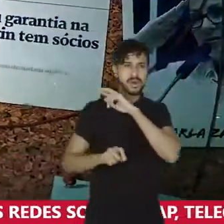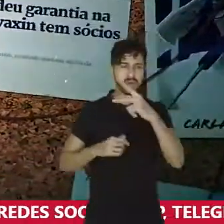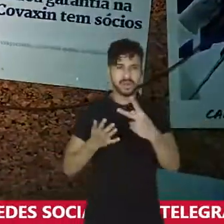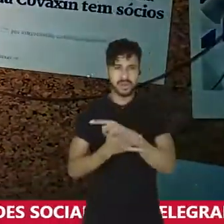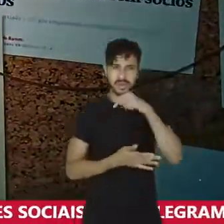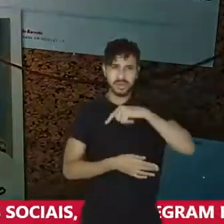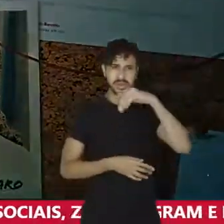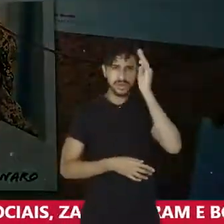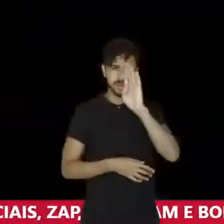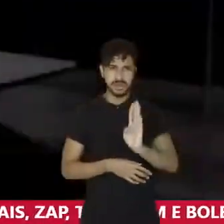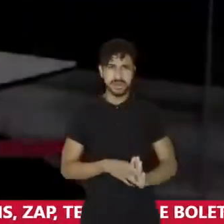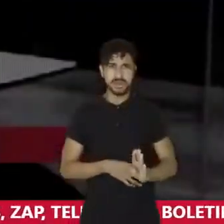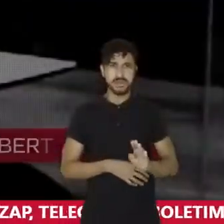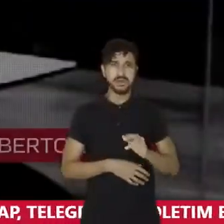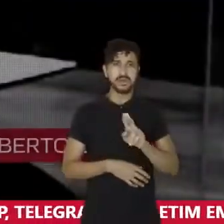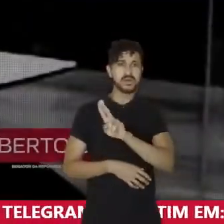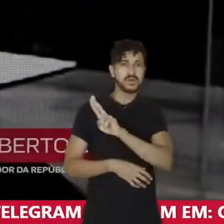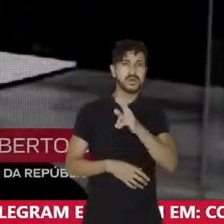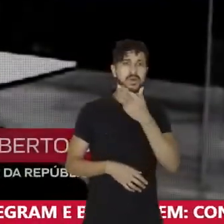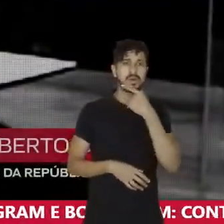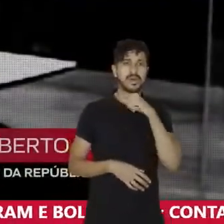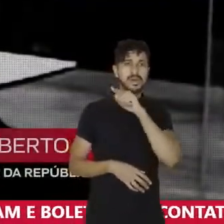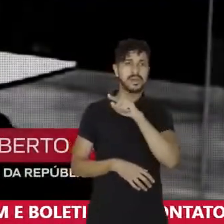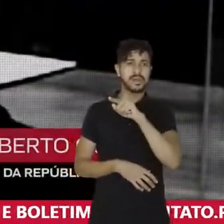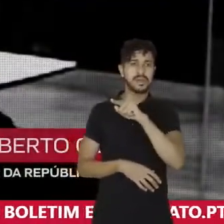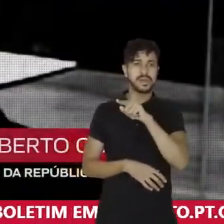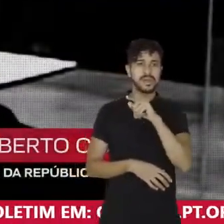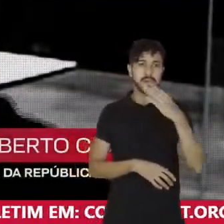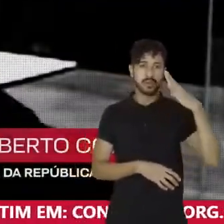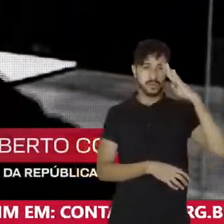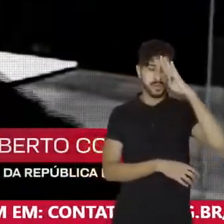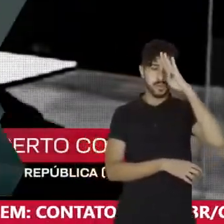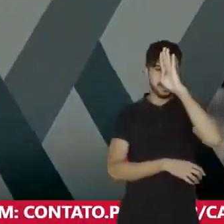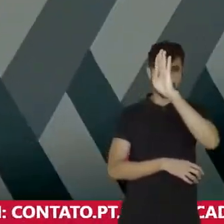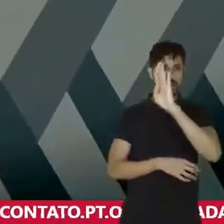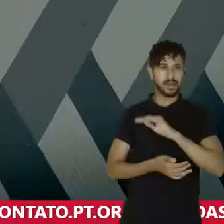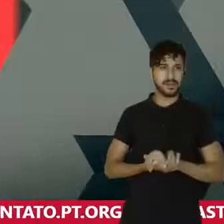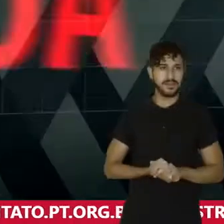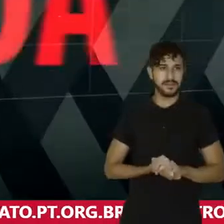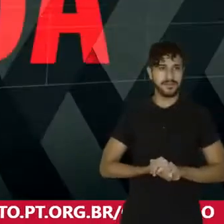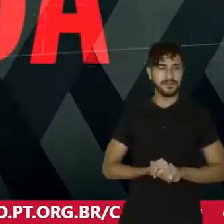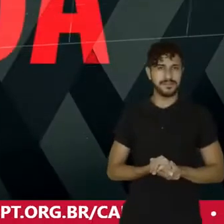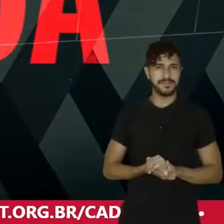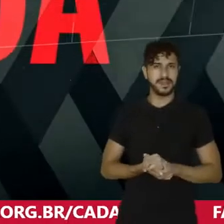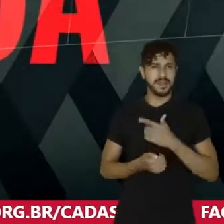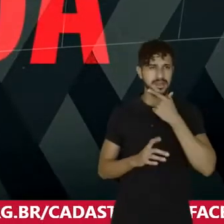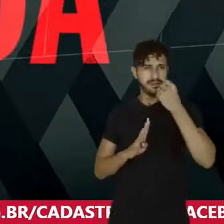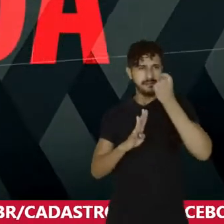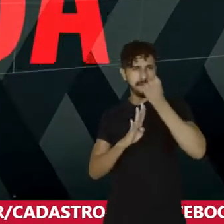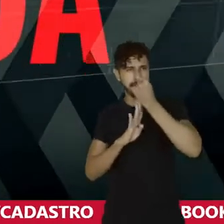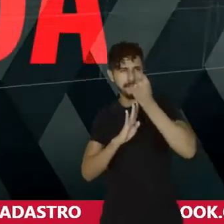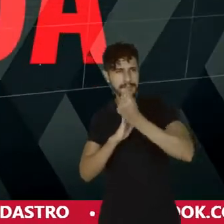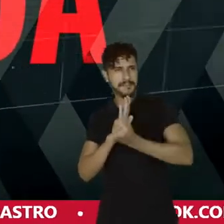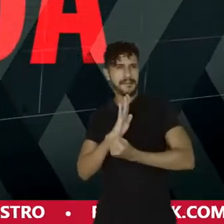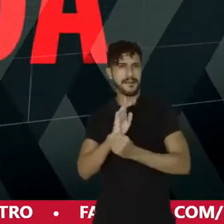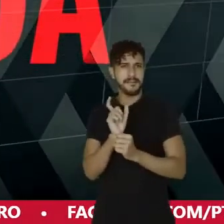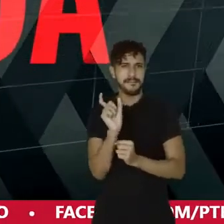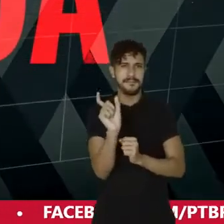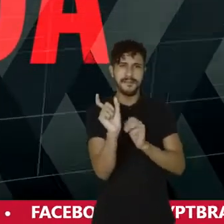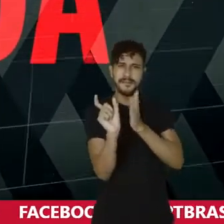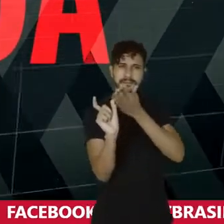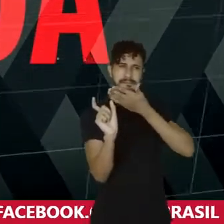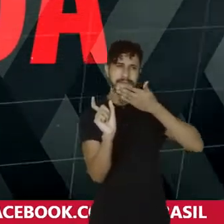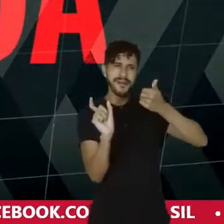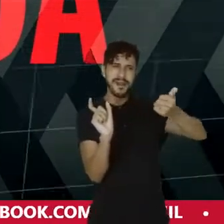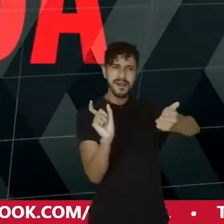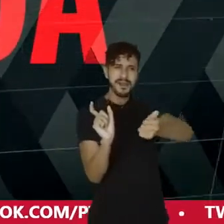hoje no nosso país se chama Jair Messias bolsonaro genocida a palavra que